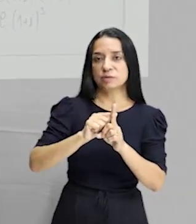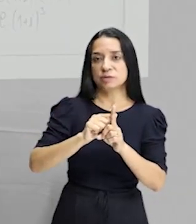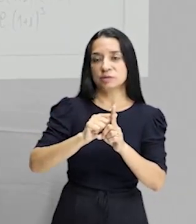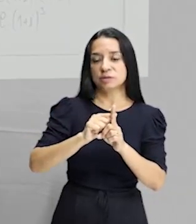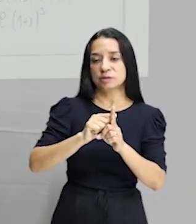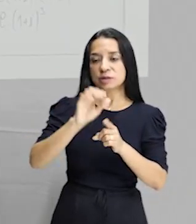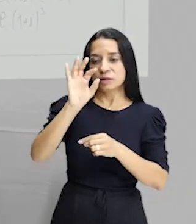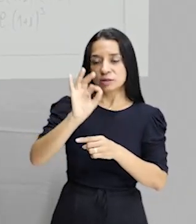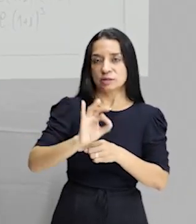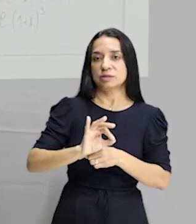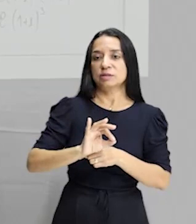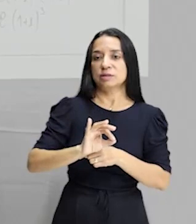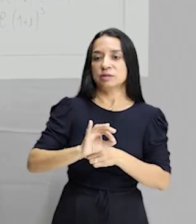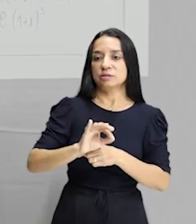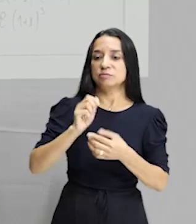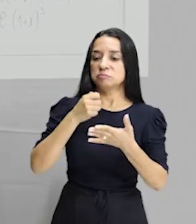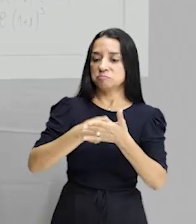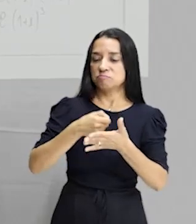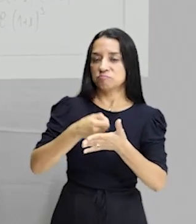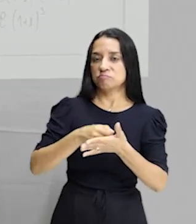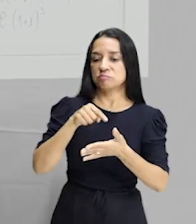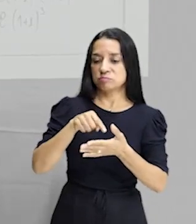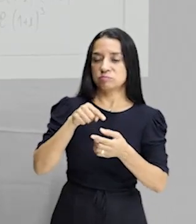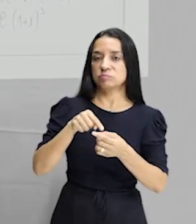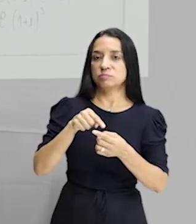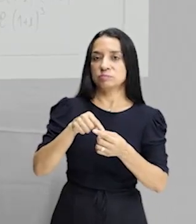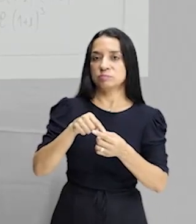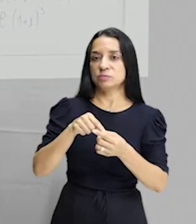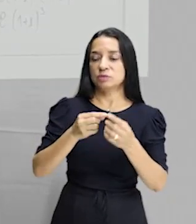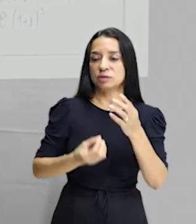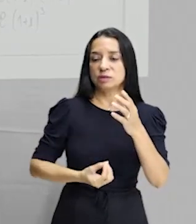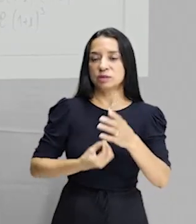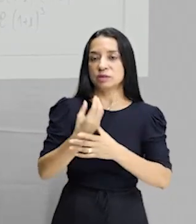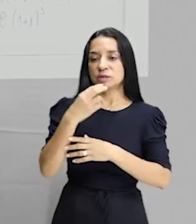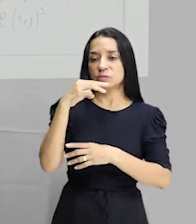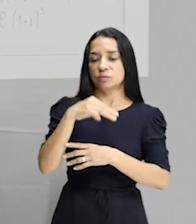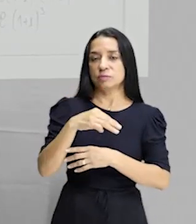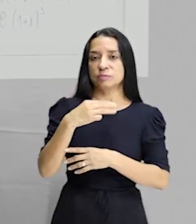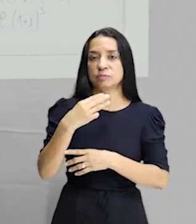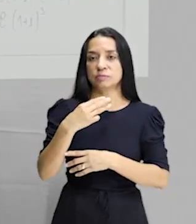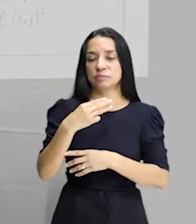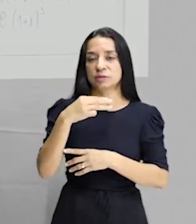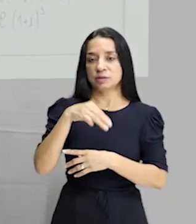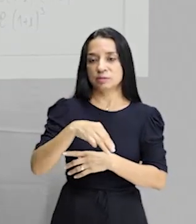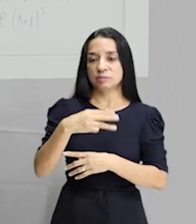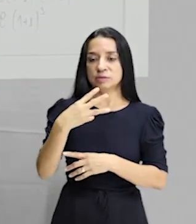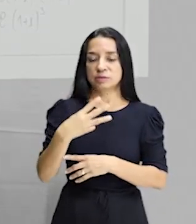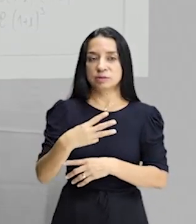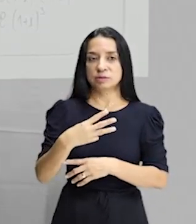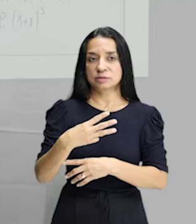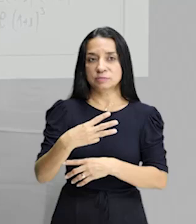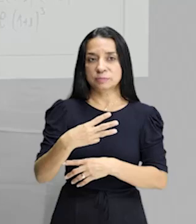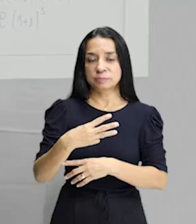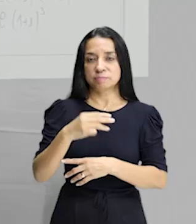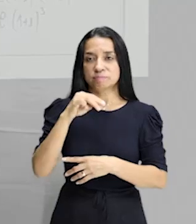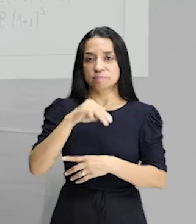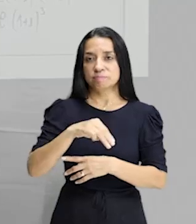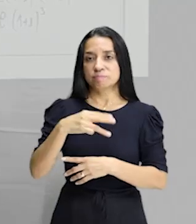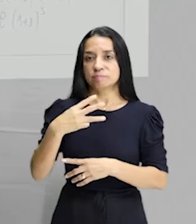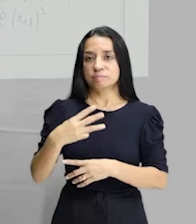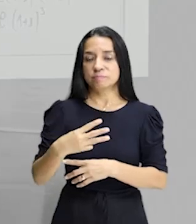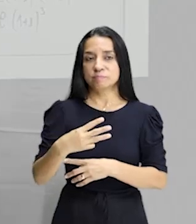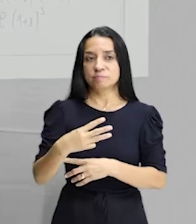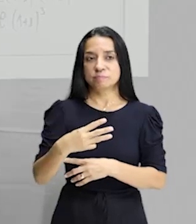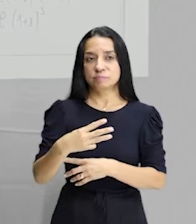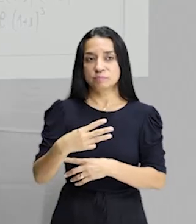vai ser cobrada em cima dele que vai criar um montante M3 certo então montante M3